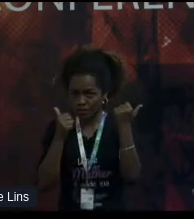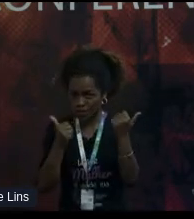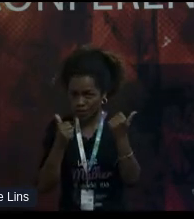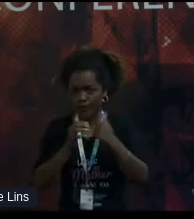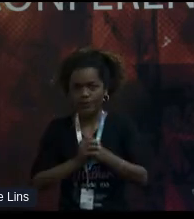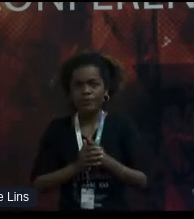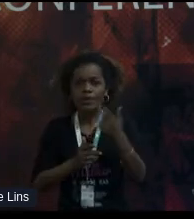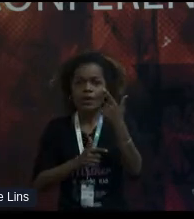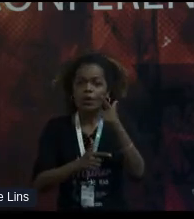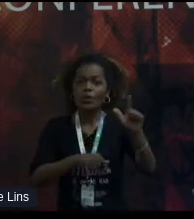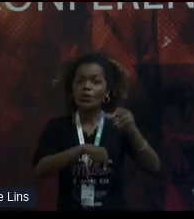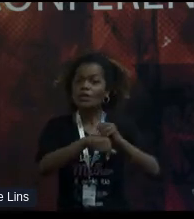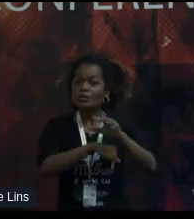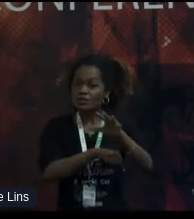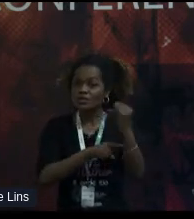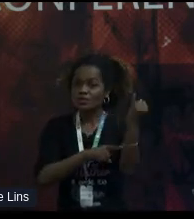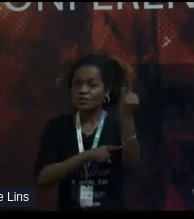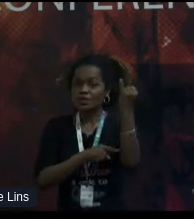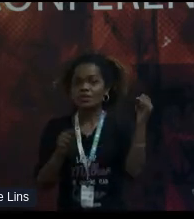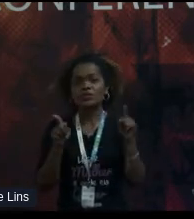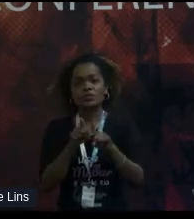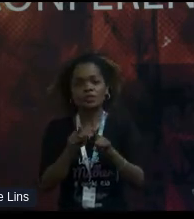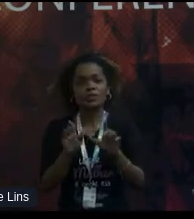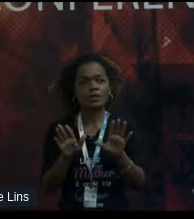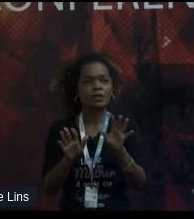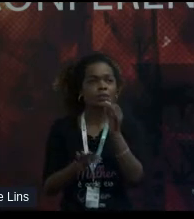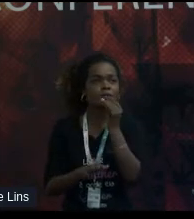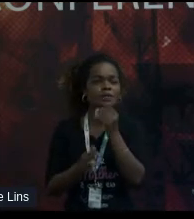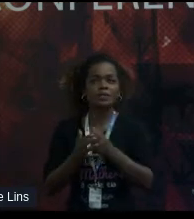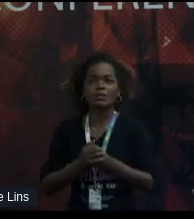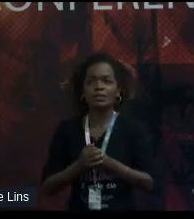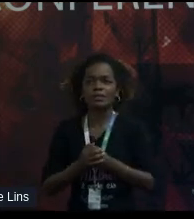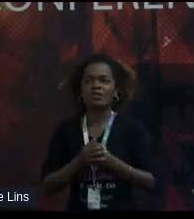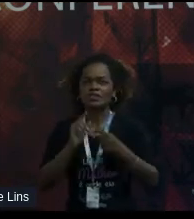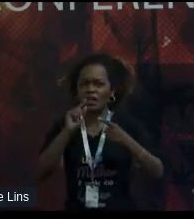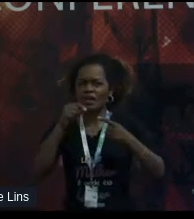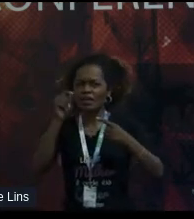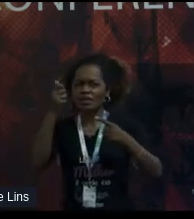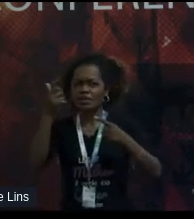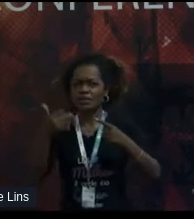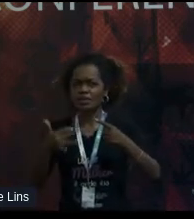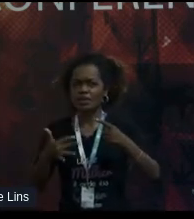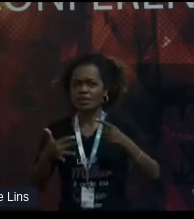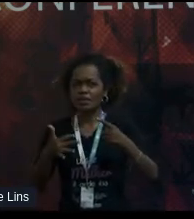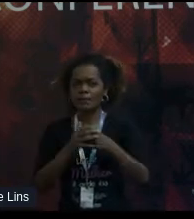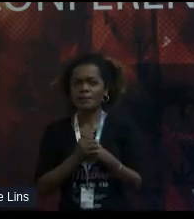Outra dicasinha, né? Se tem... já falei, né, aqui do...